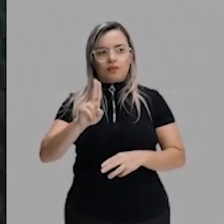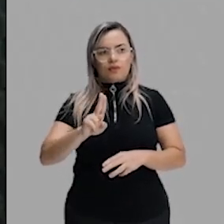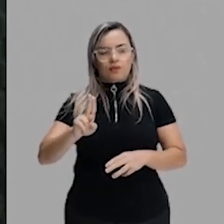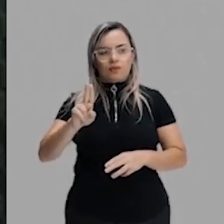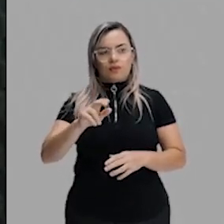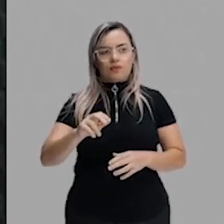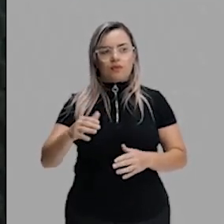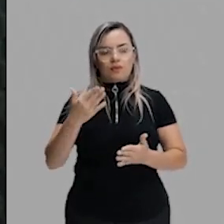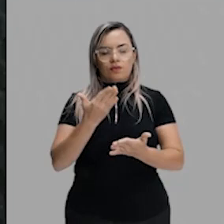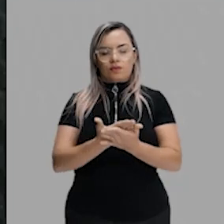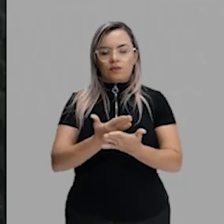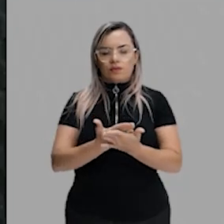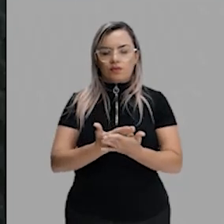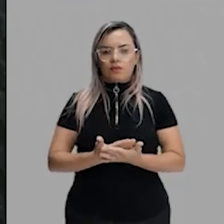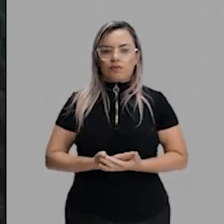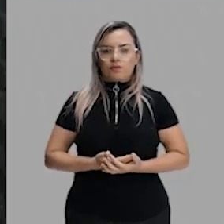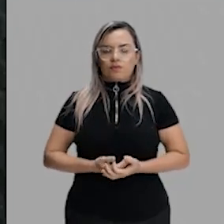aqui,